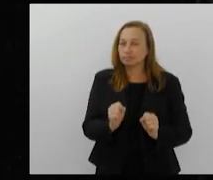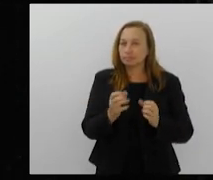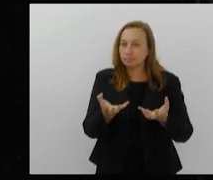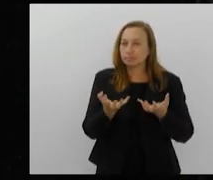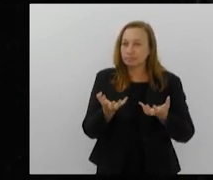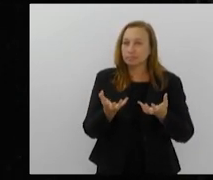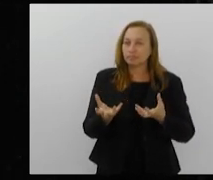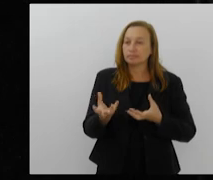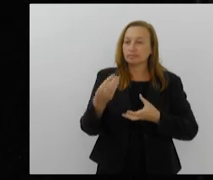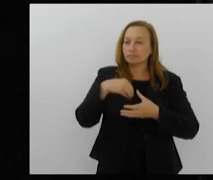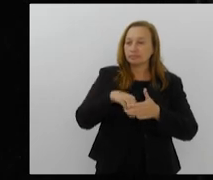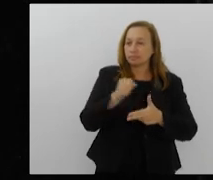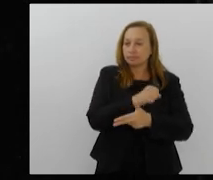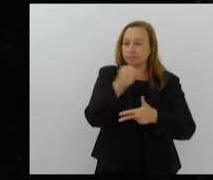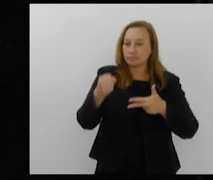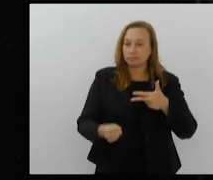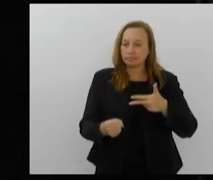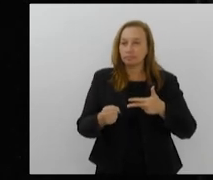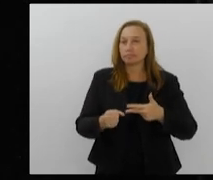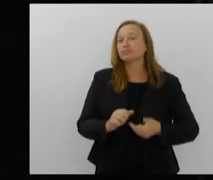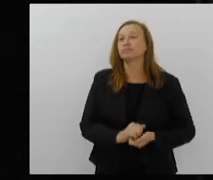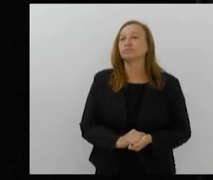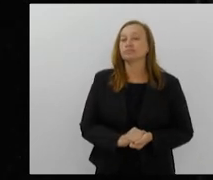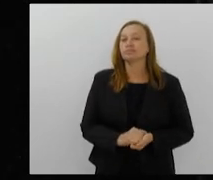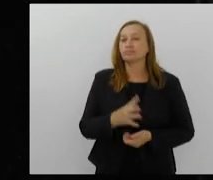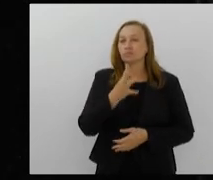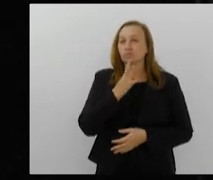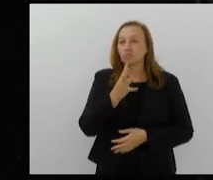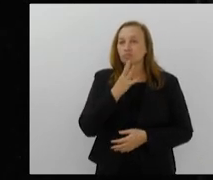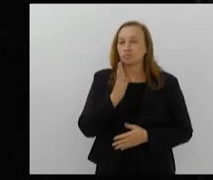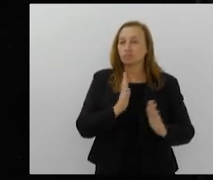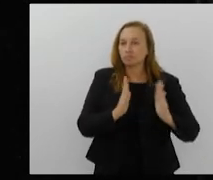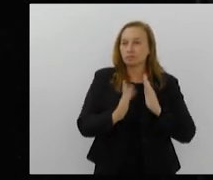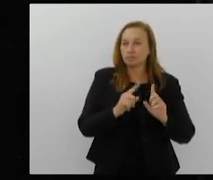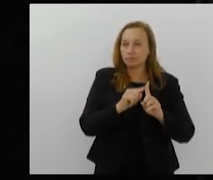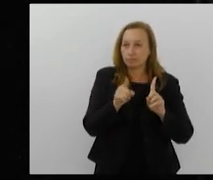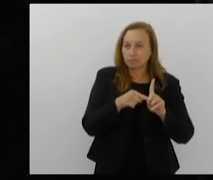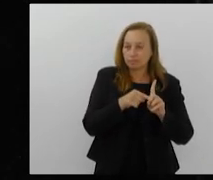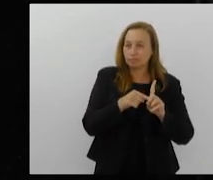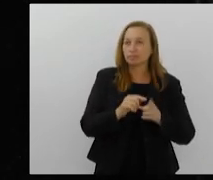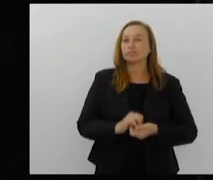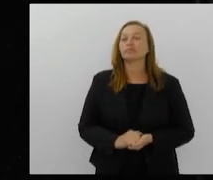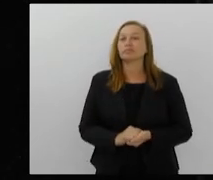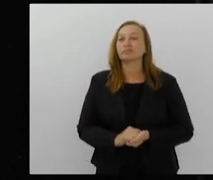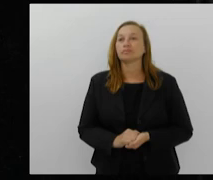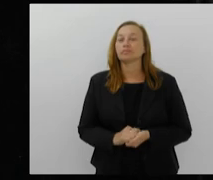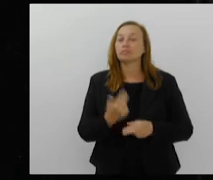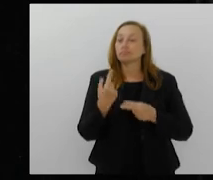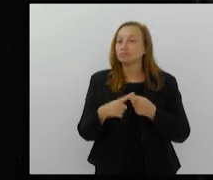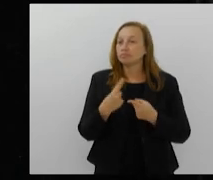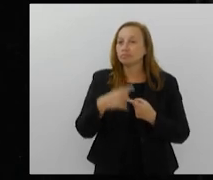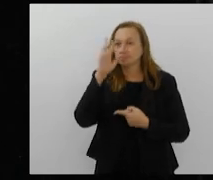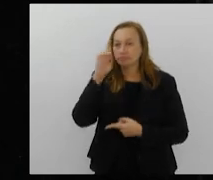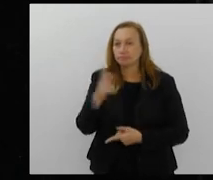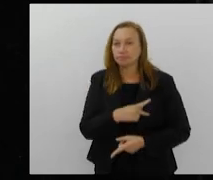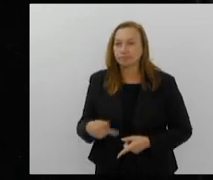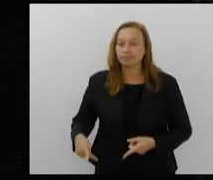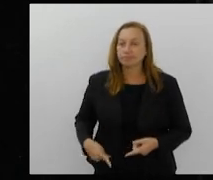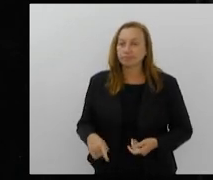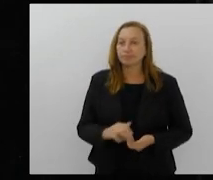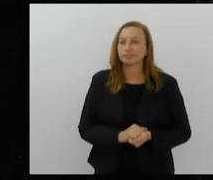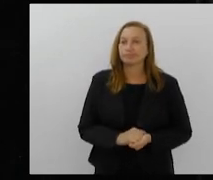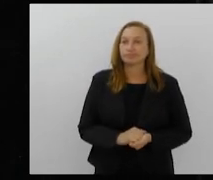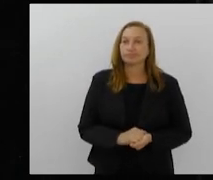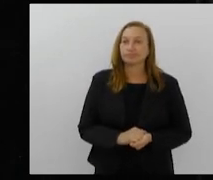poder, sendo reconhecidas também na sua maternidade, no seu puerpério. Porque, senhor presidente,